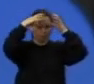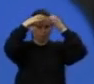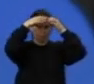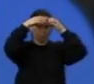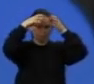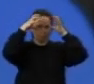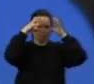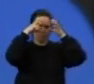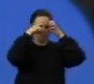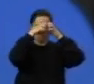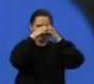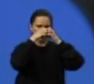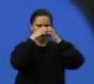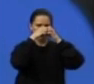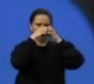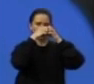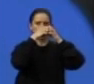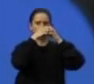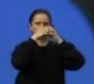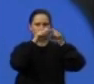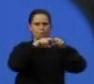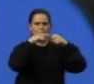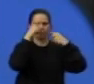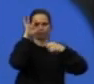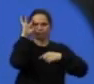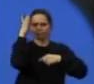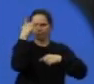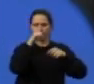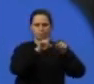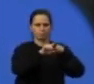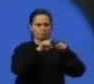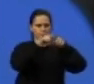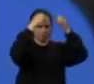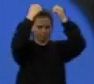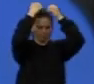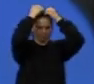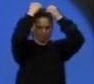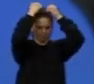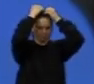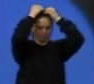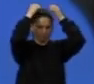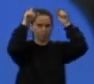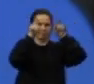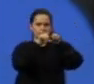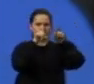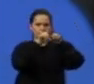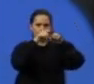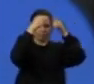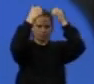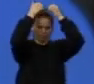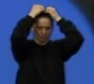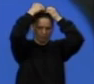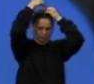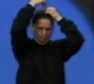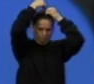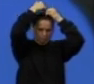da calota do crânio. Logo, o cérebro ou também encéfalo, como